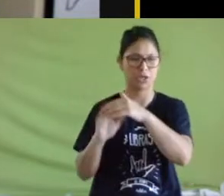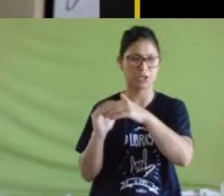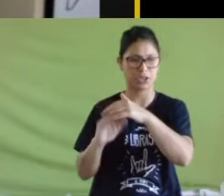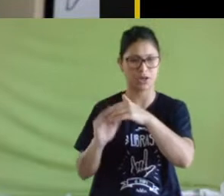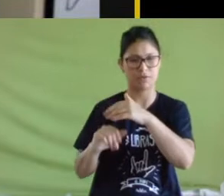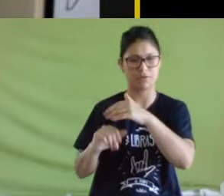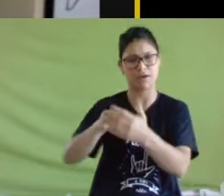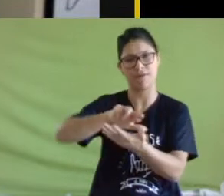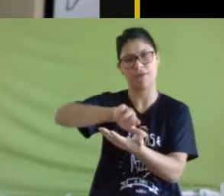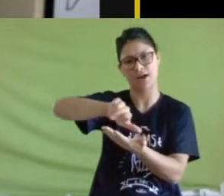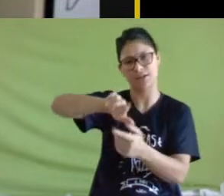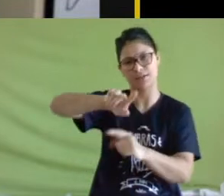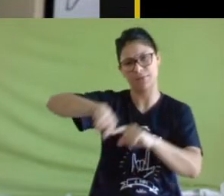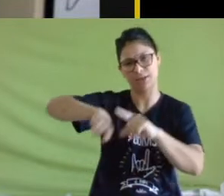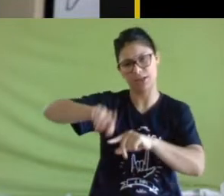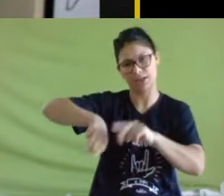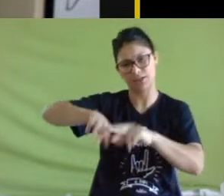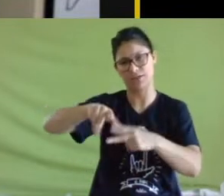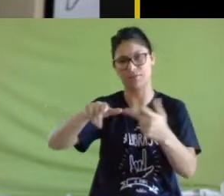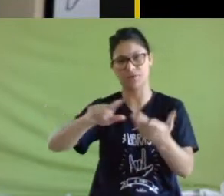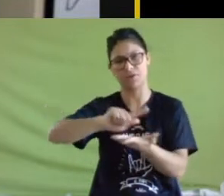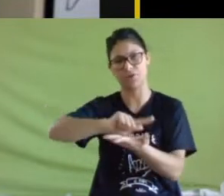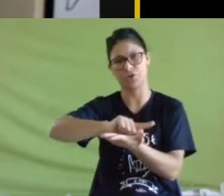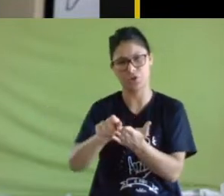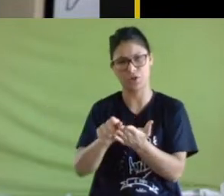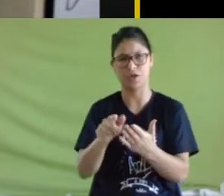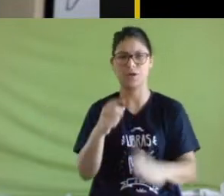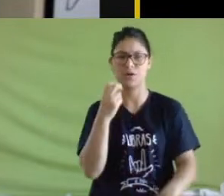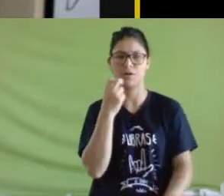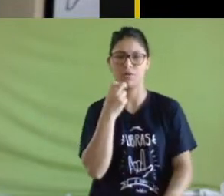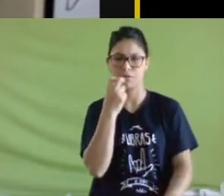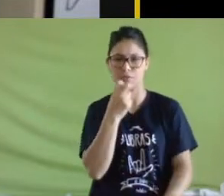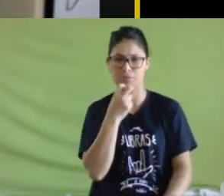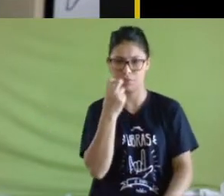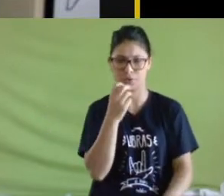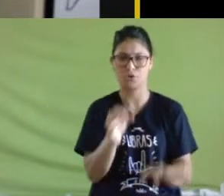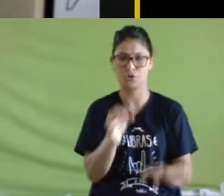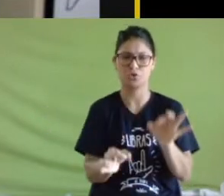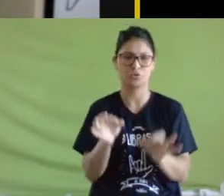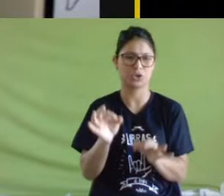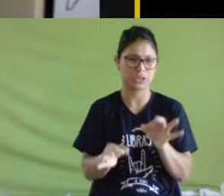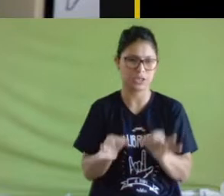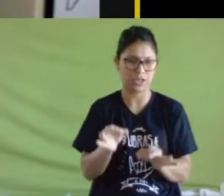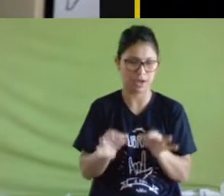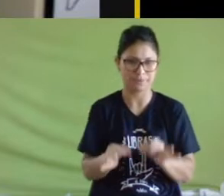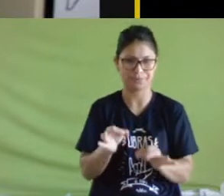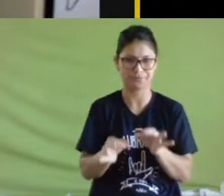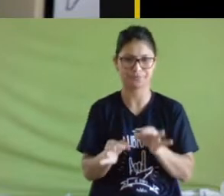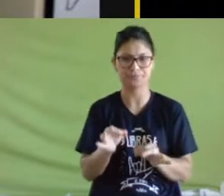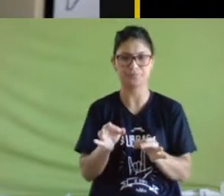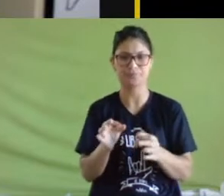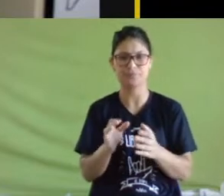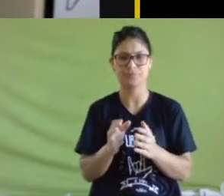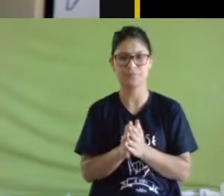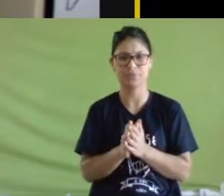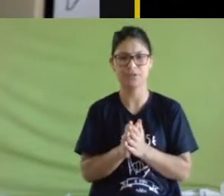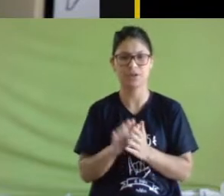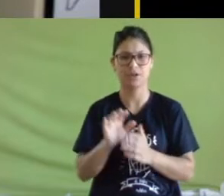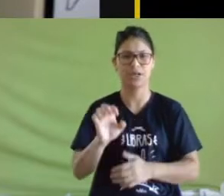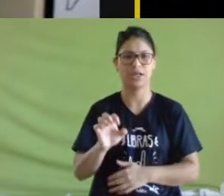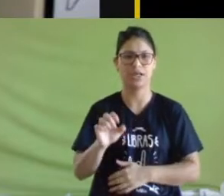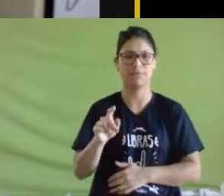vários gêneros. Eram os gêneros oratórios, o gênero judicial, o gênero